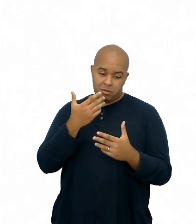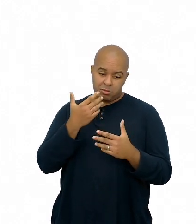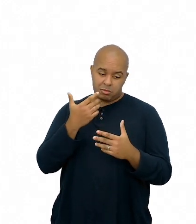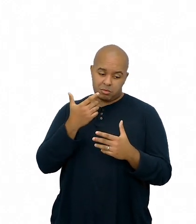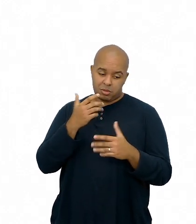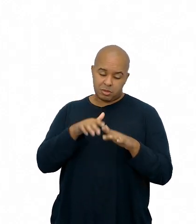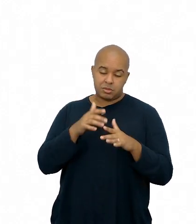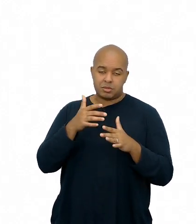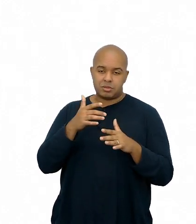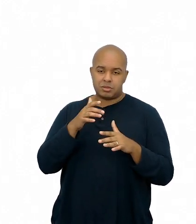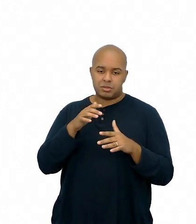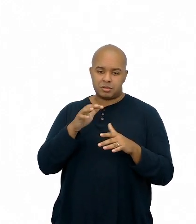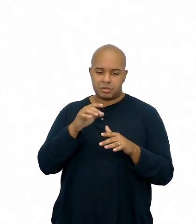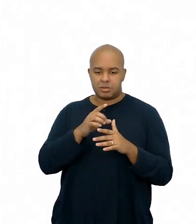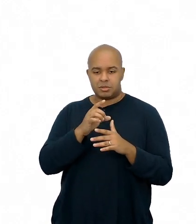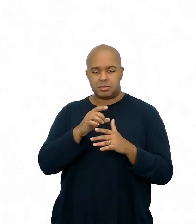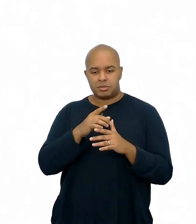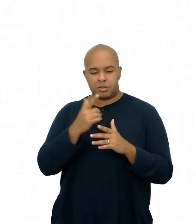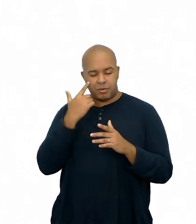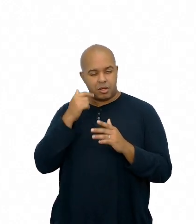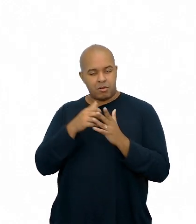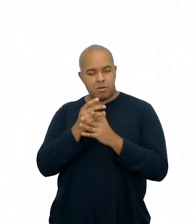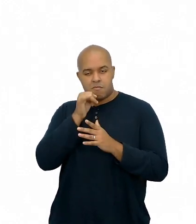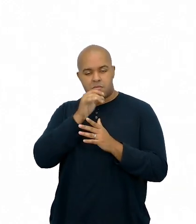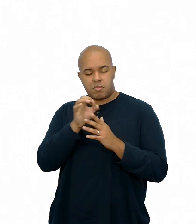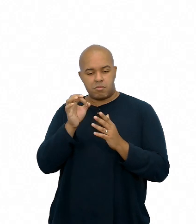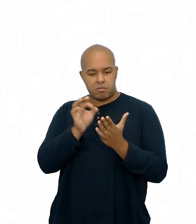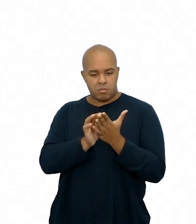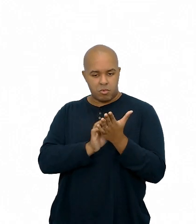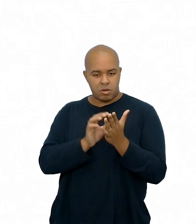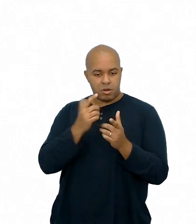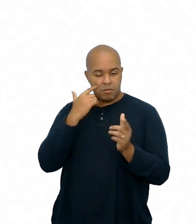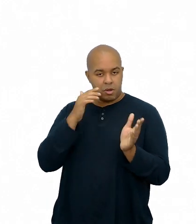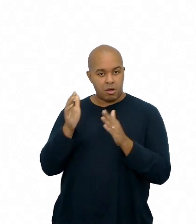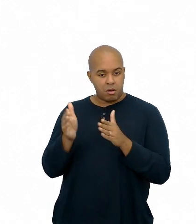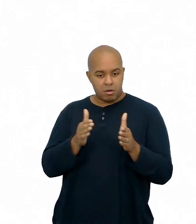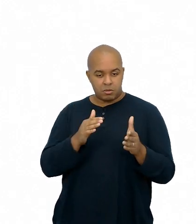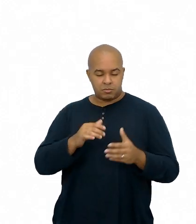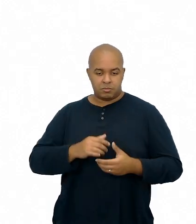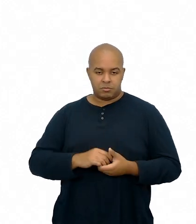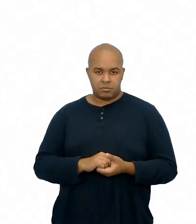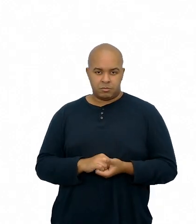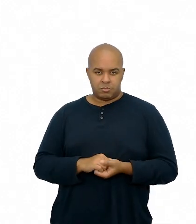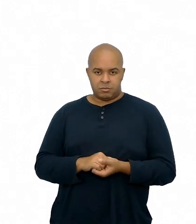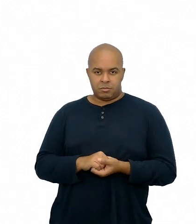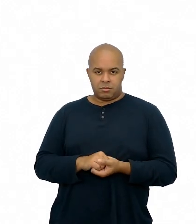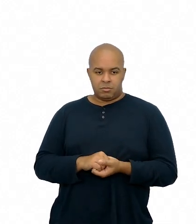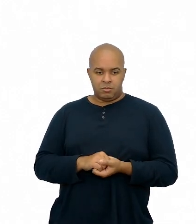de 100 moedas, né? Próximo a isso. Então, vamos lá.